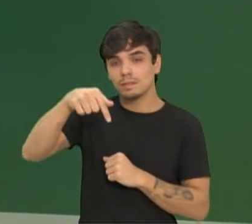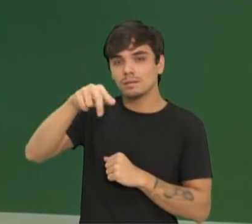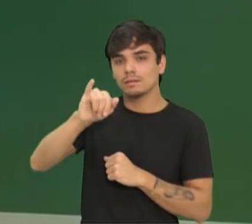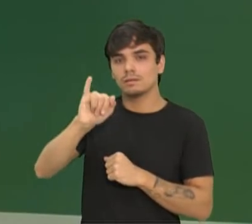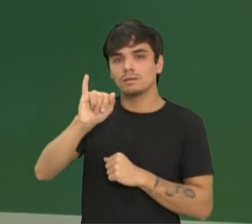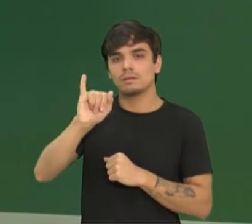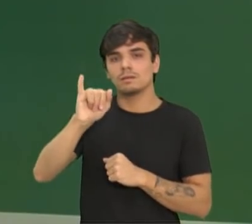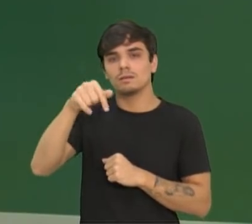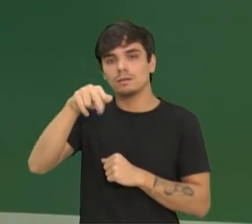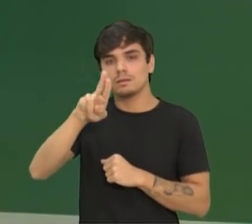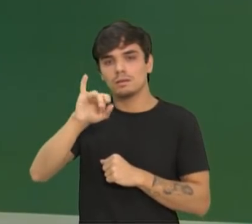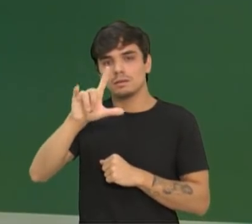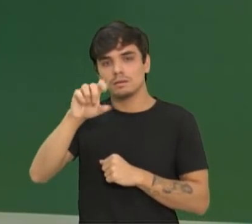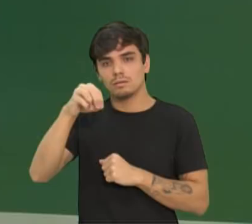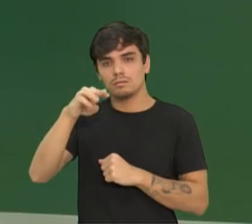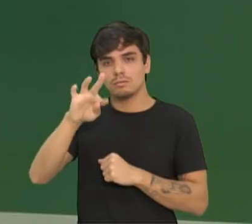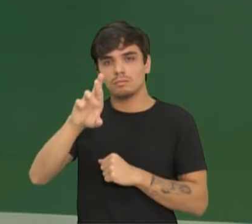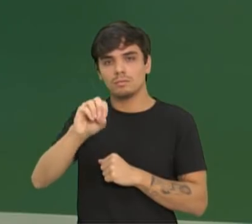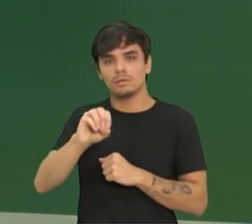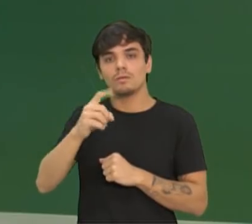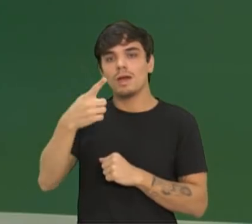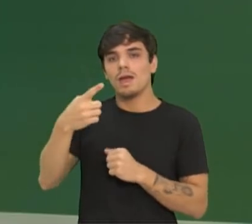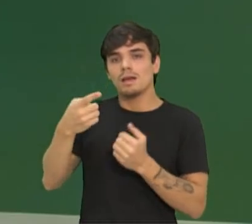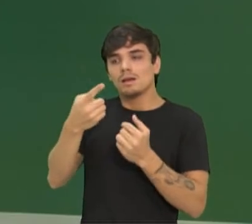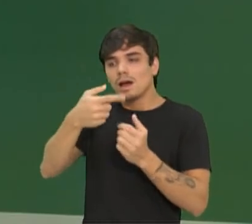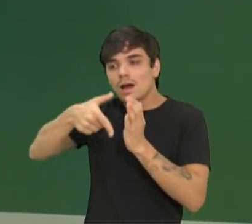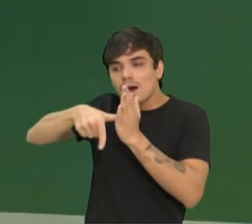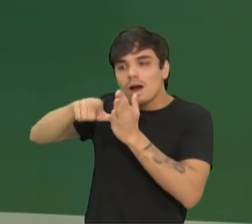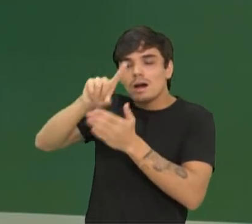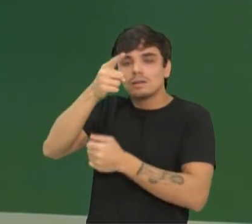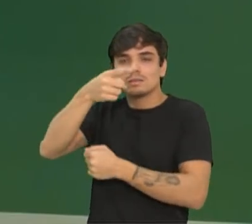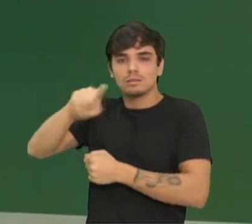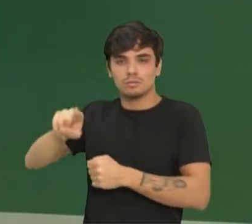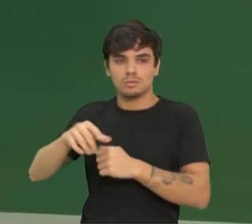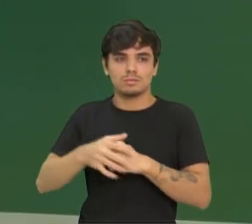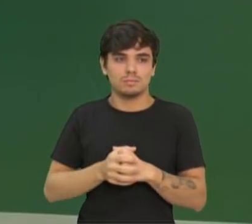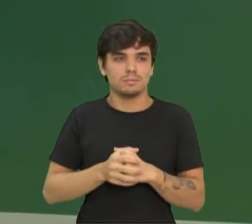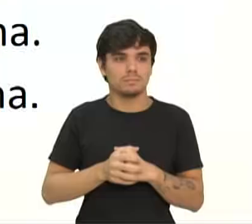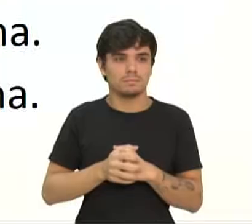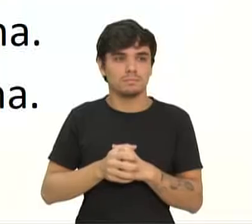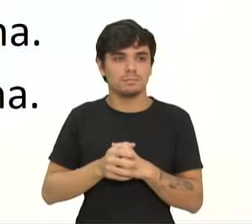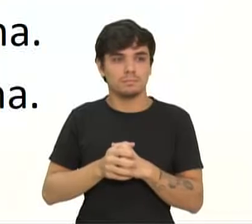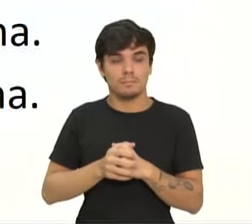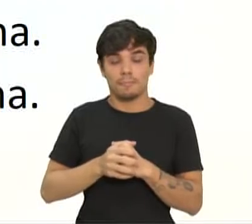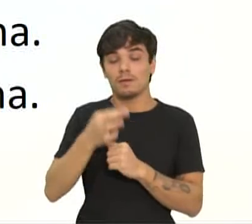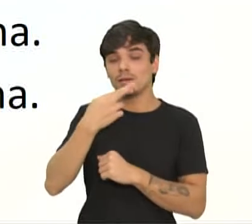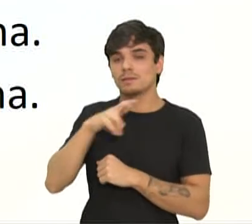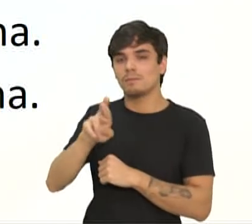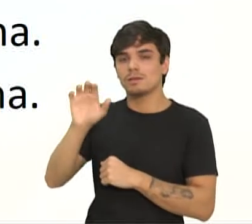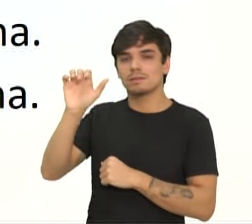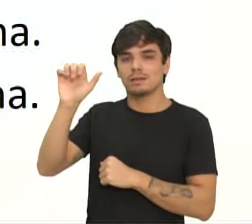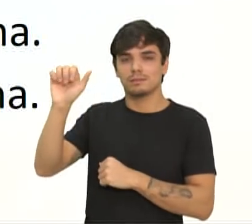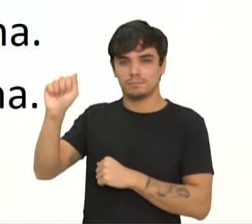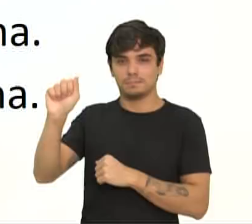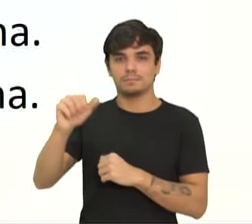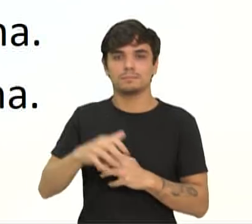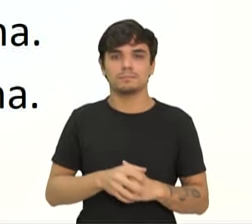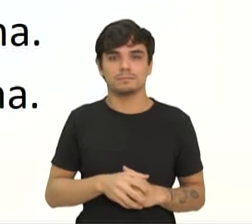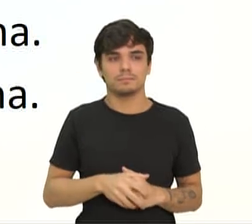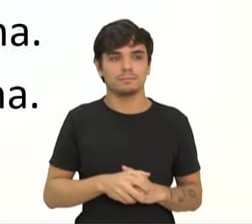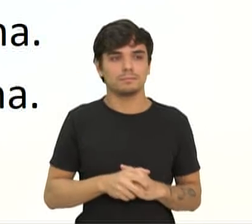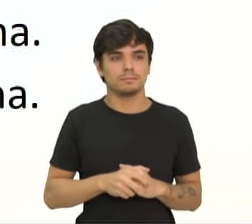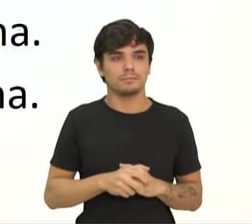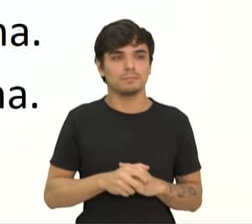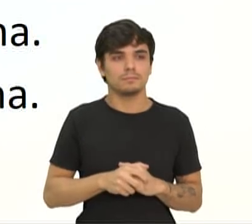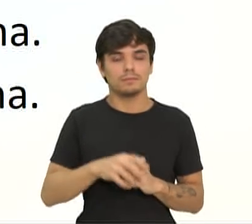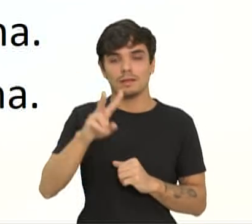Quilômetros é a antepenúltima. Distância é a penúltima. Então, nossa resposta é a letra A. Avistá-lo,